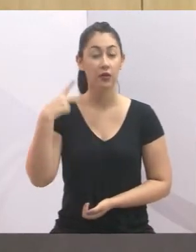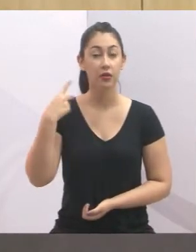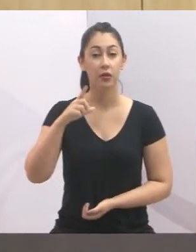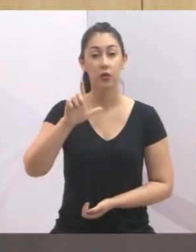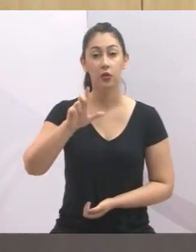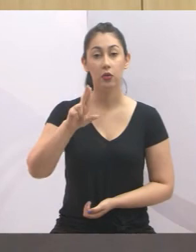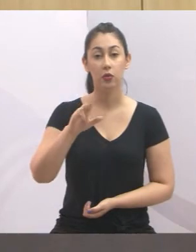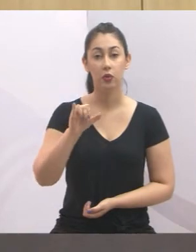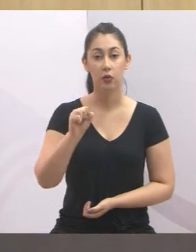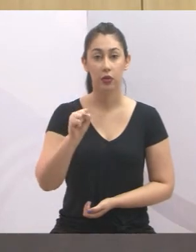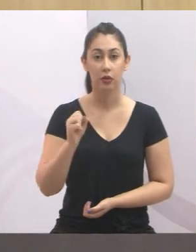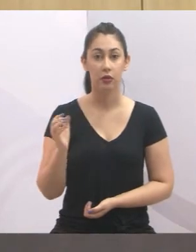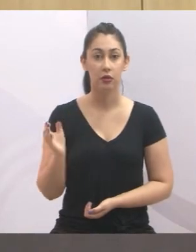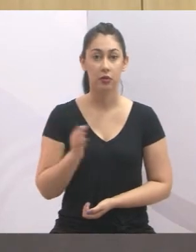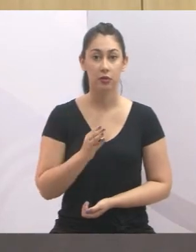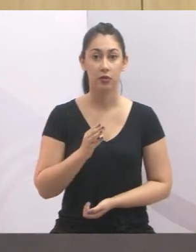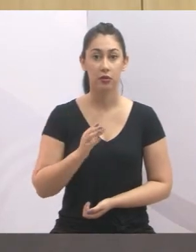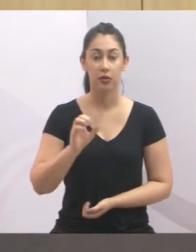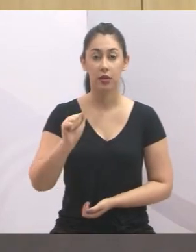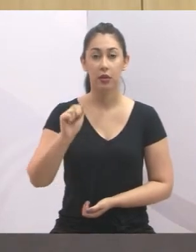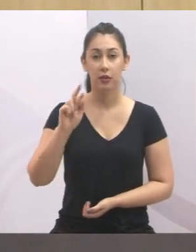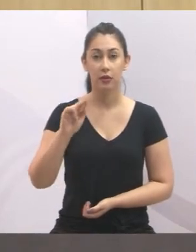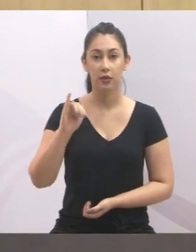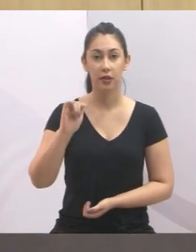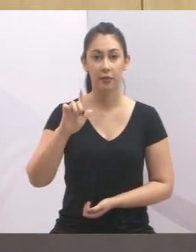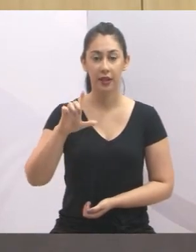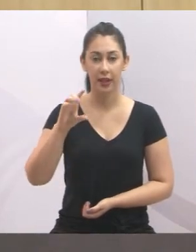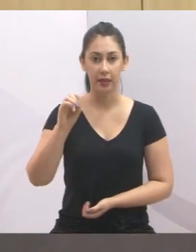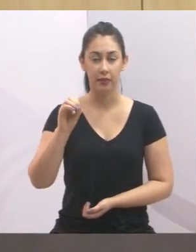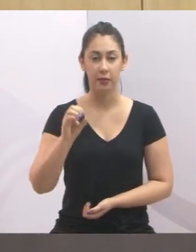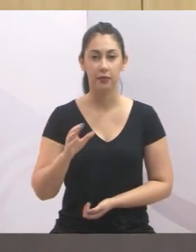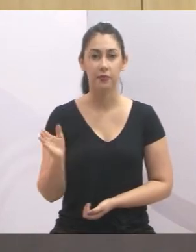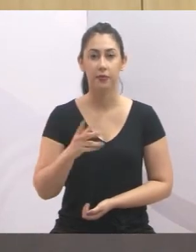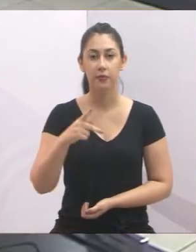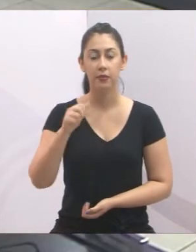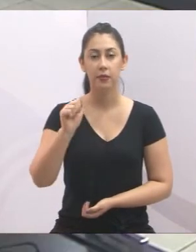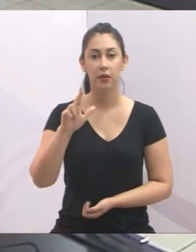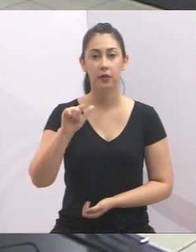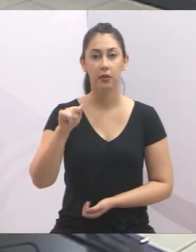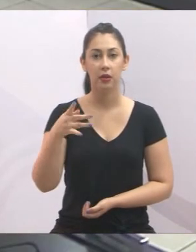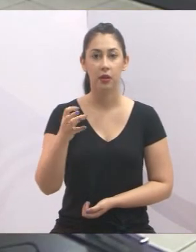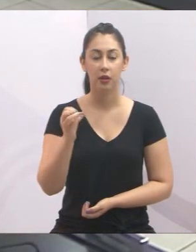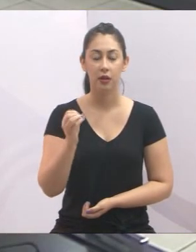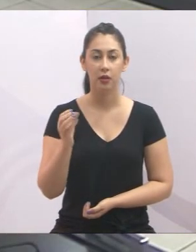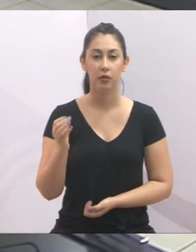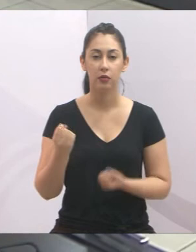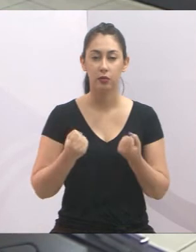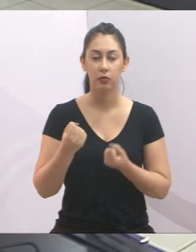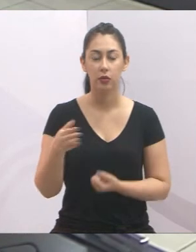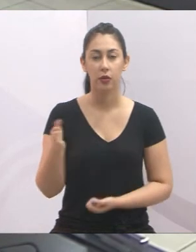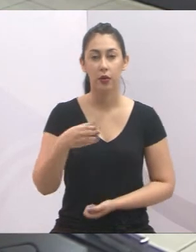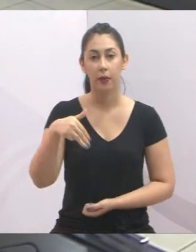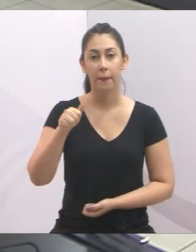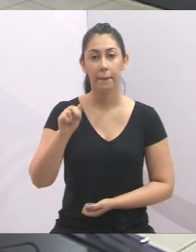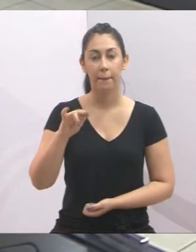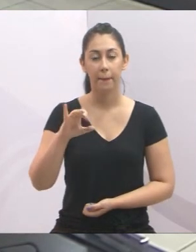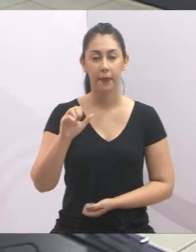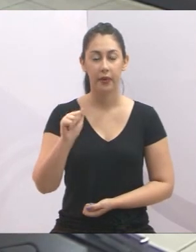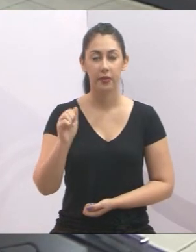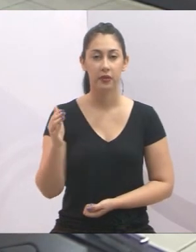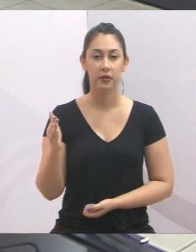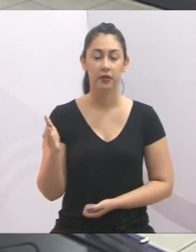Luiz Flávio, Valmir do Parque Meia Lua, Paulinho dos Condutores, doutora Márcia